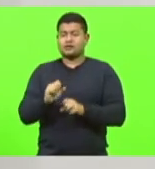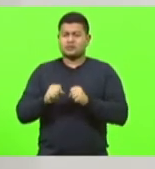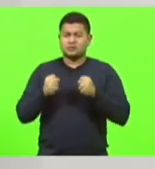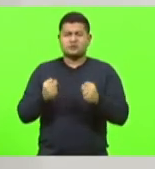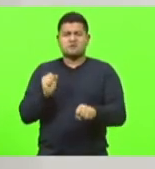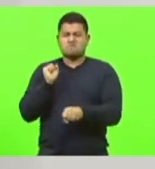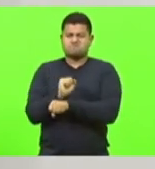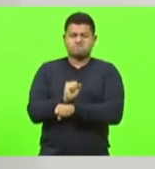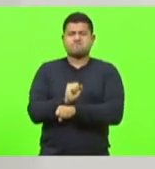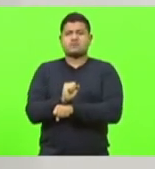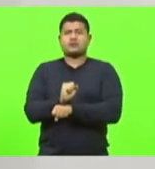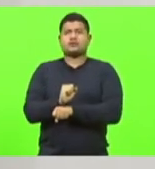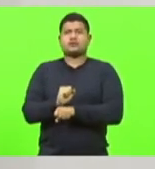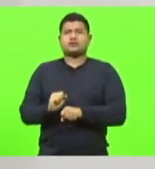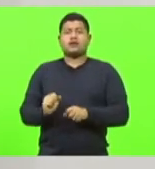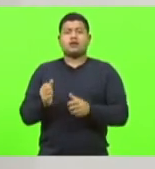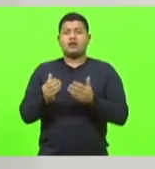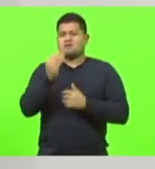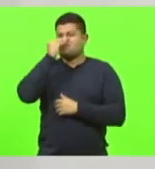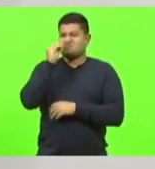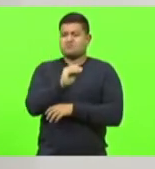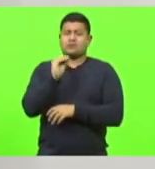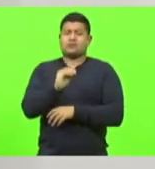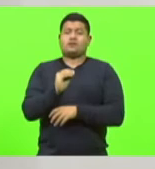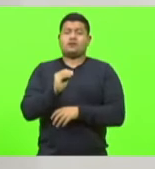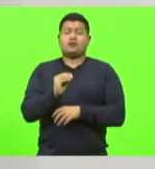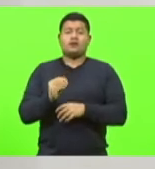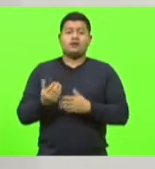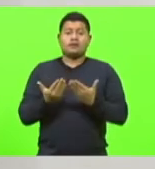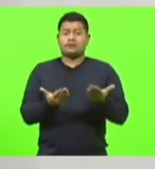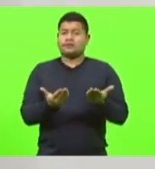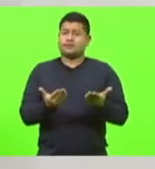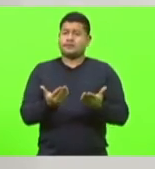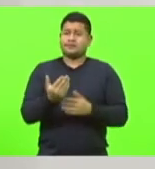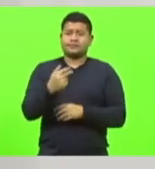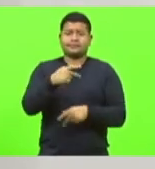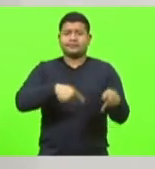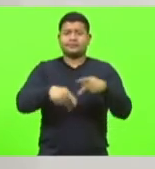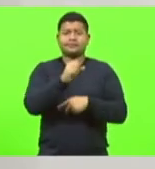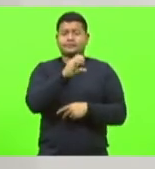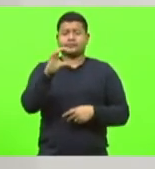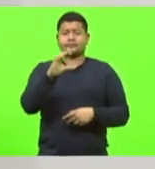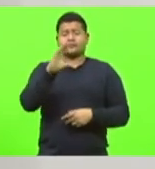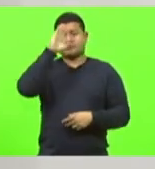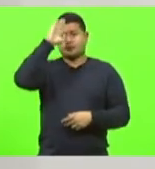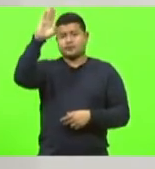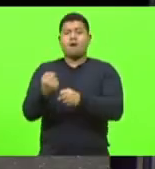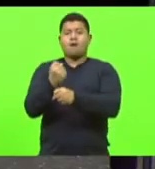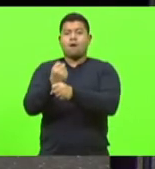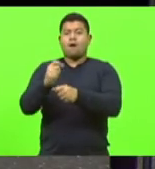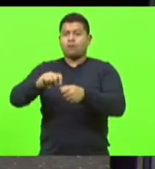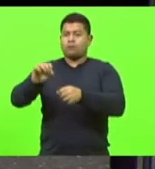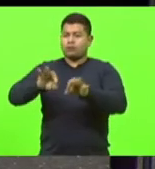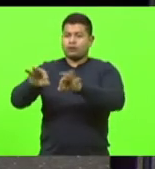protelando e fazendo descaso com o cidadão catarinense, sobretudo o cidadão do Vale do Itajaí.